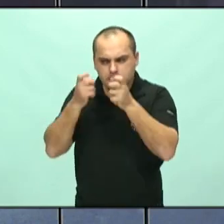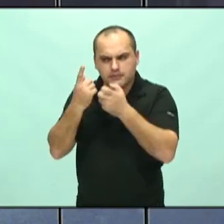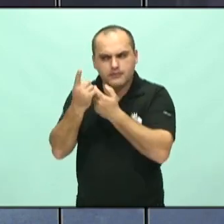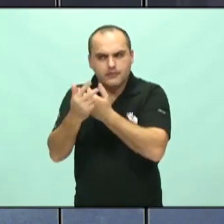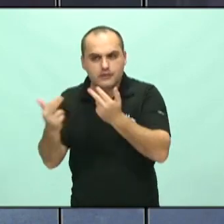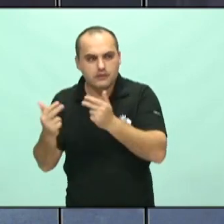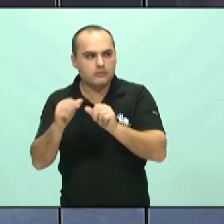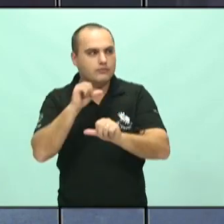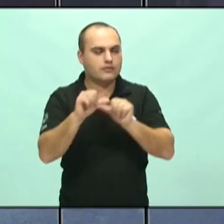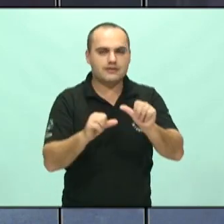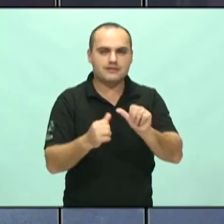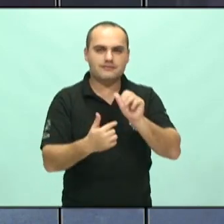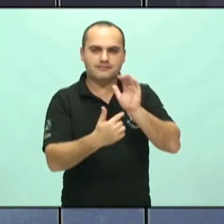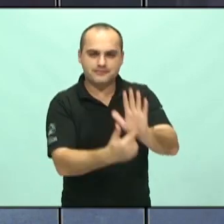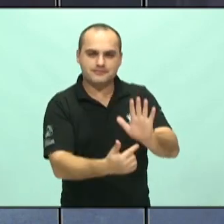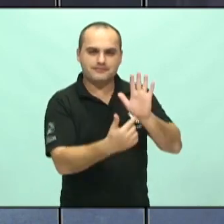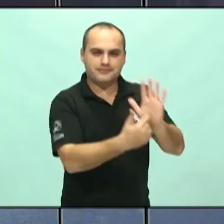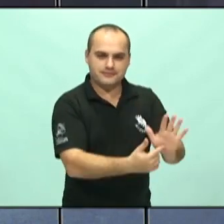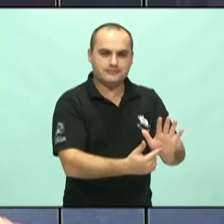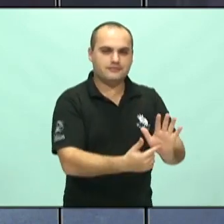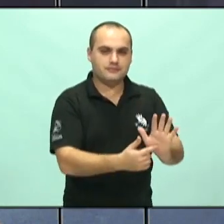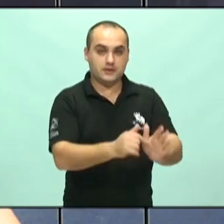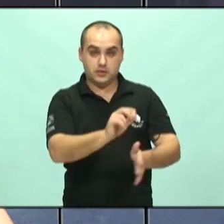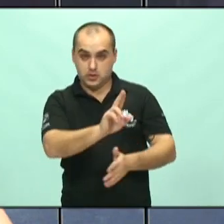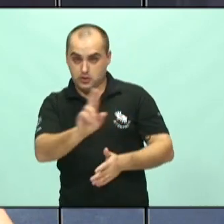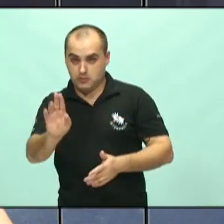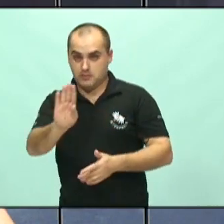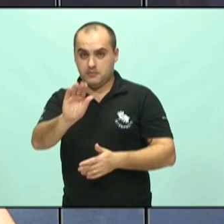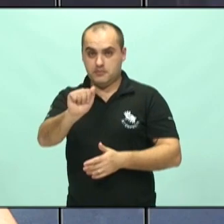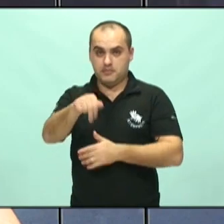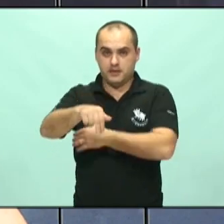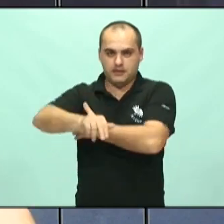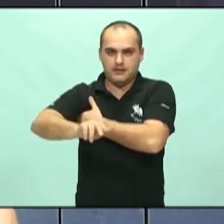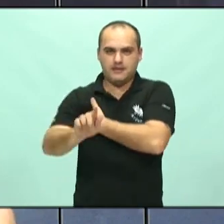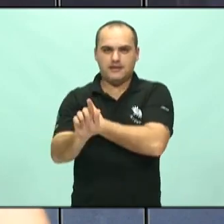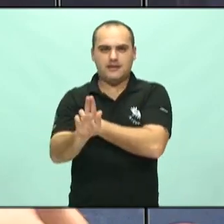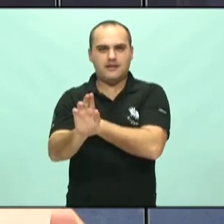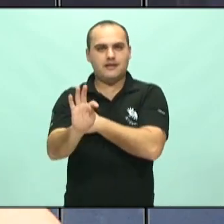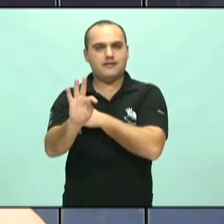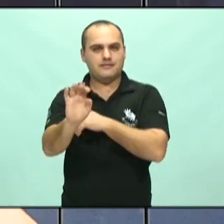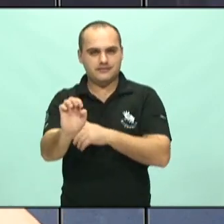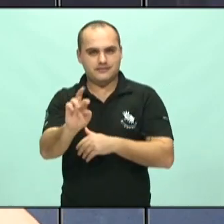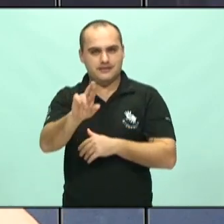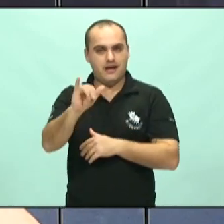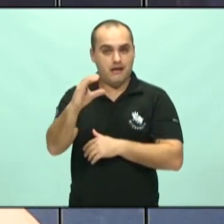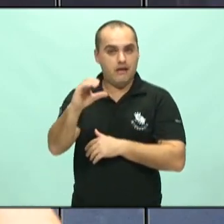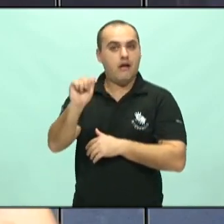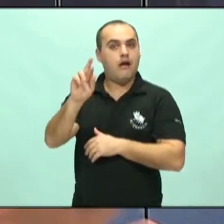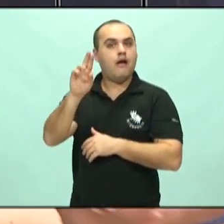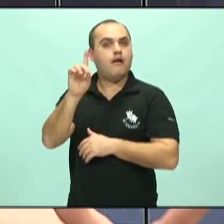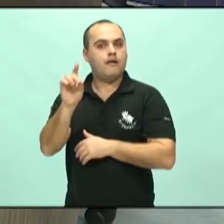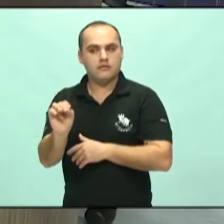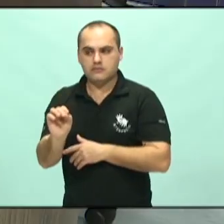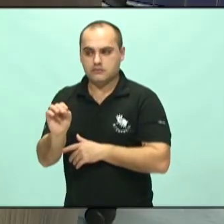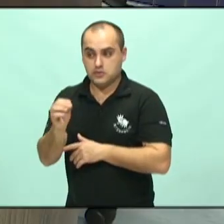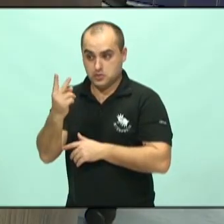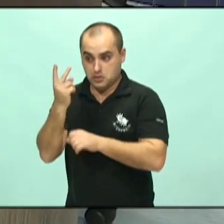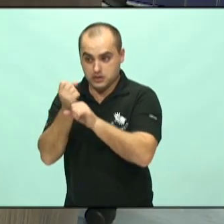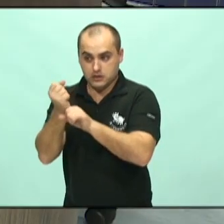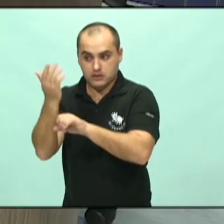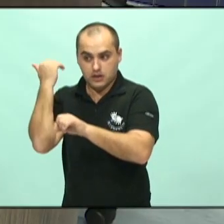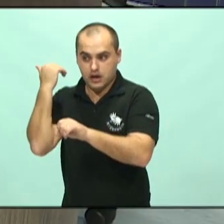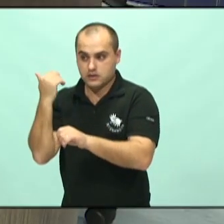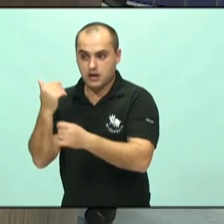Ricardo III, aliás, o Banquete de Ricardo, baseado no texto de Ricardo III, 2 anos atrás era uma coisa apresentar